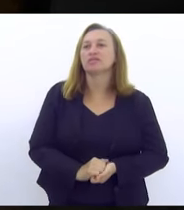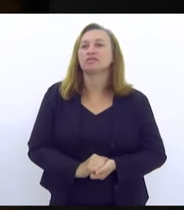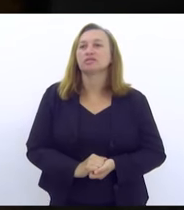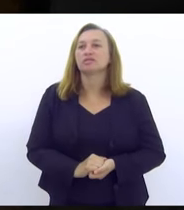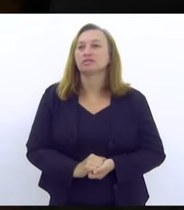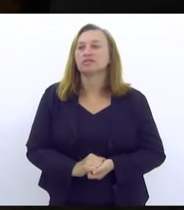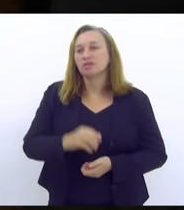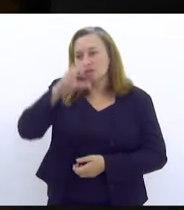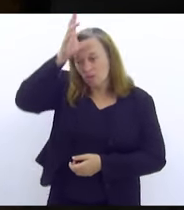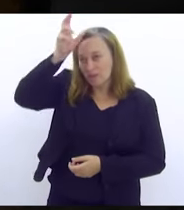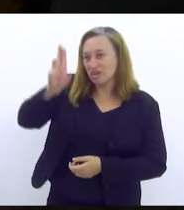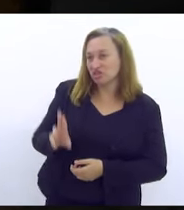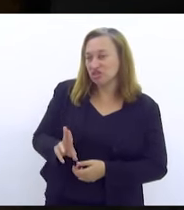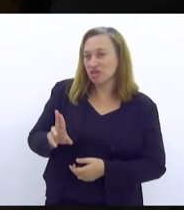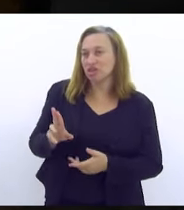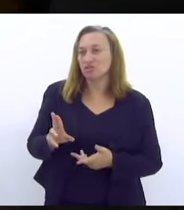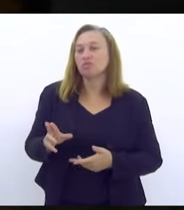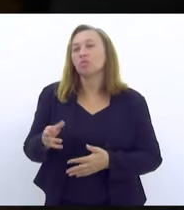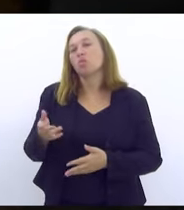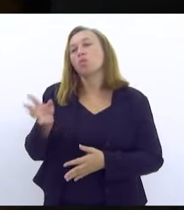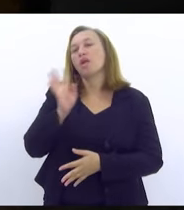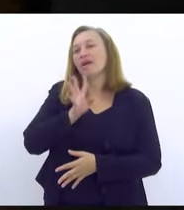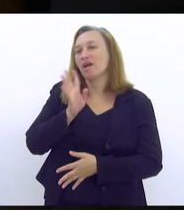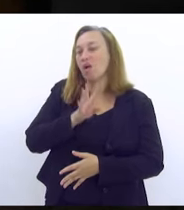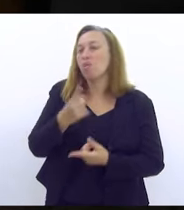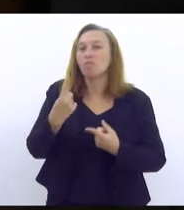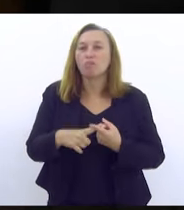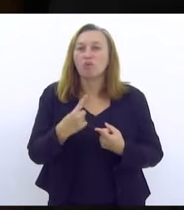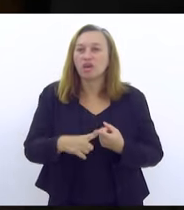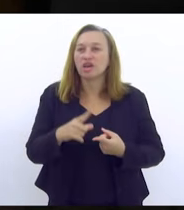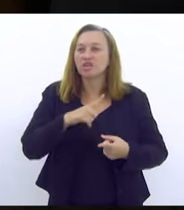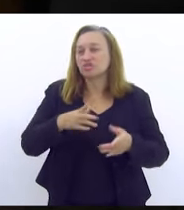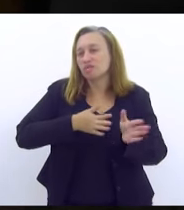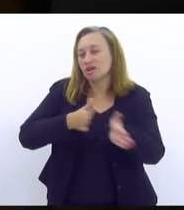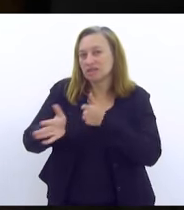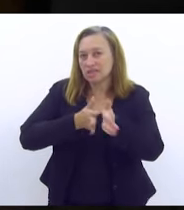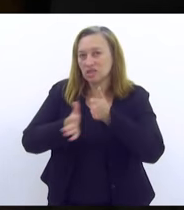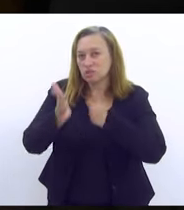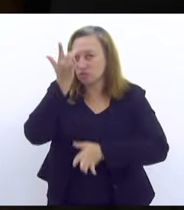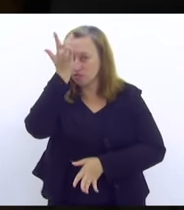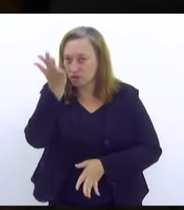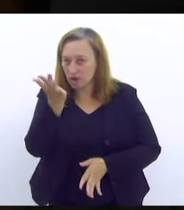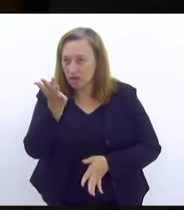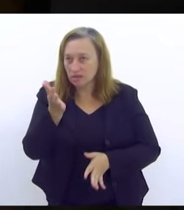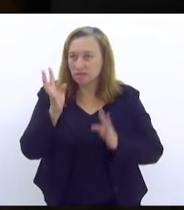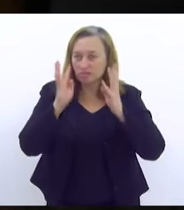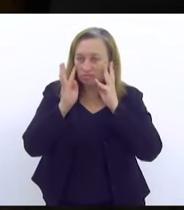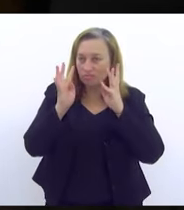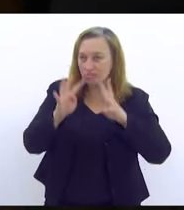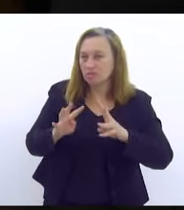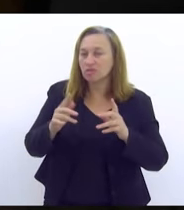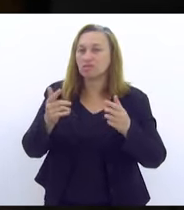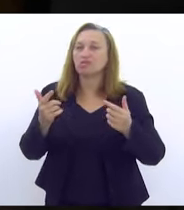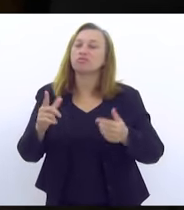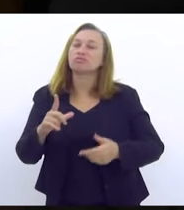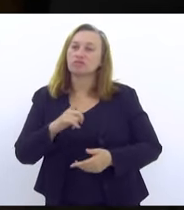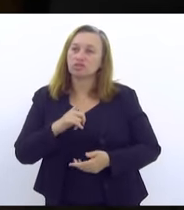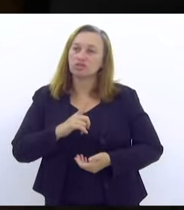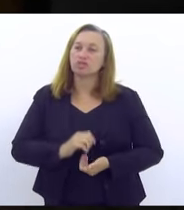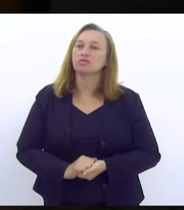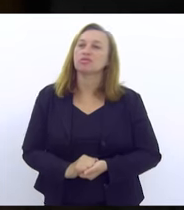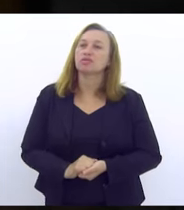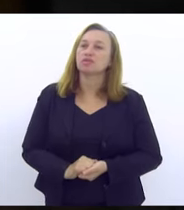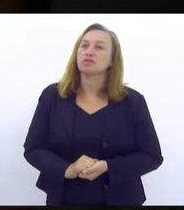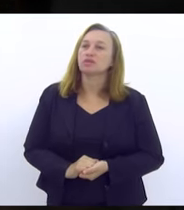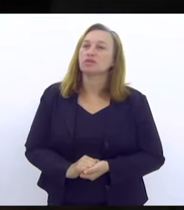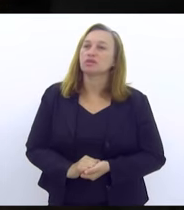uma tia super legal, porque tinha acesso fácil e muita atenção da minha parte, como é o